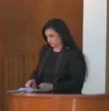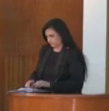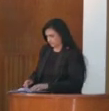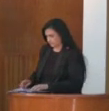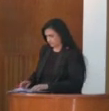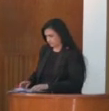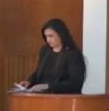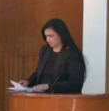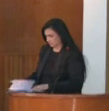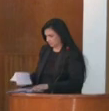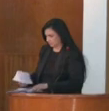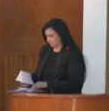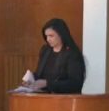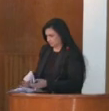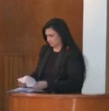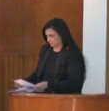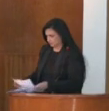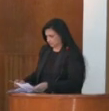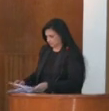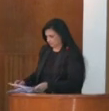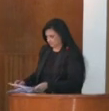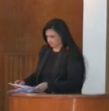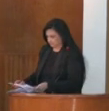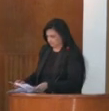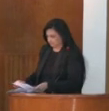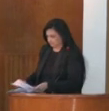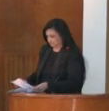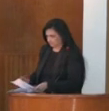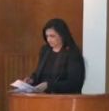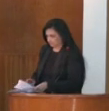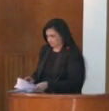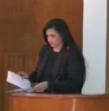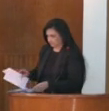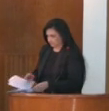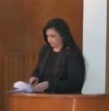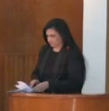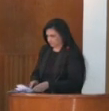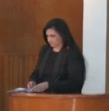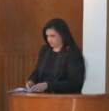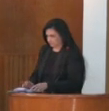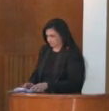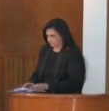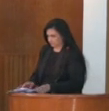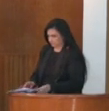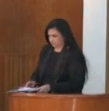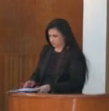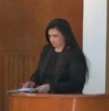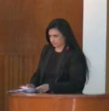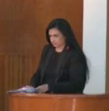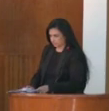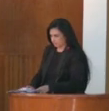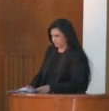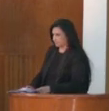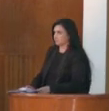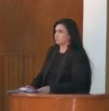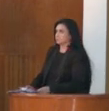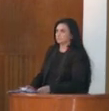cumprimentar meu amigo Charles, que veio do Rio de Janeiro, que é membro